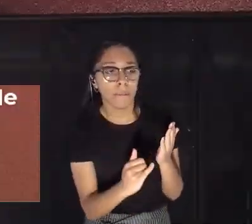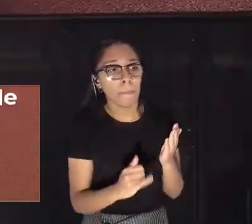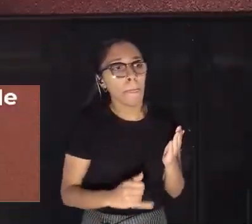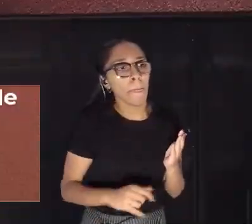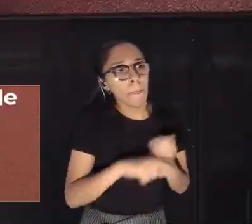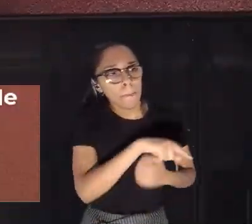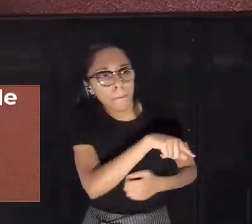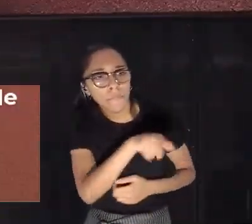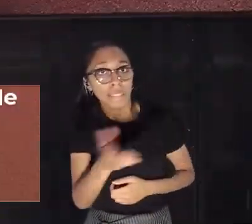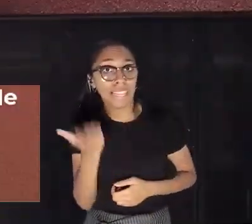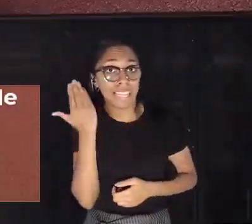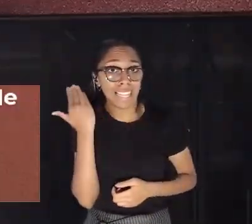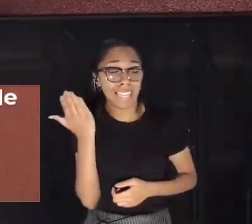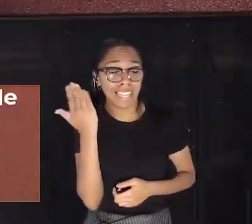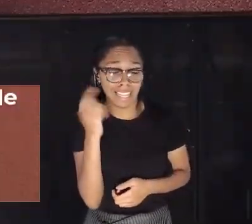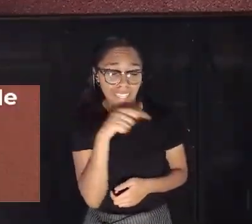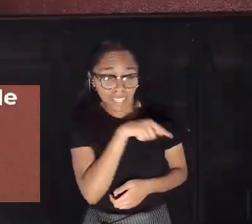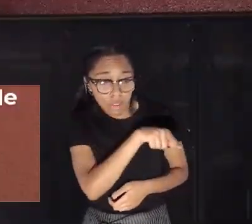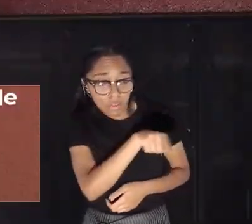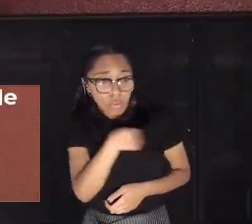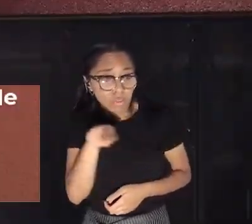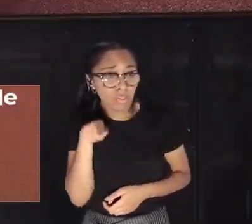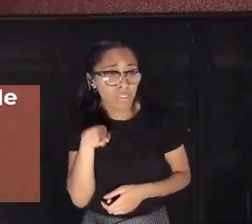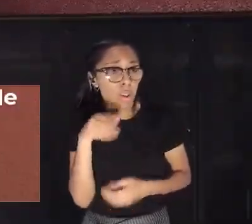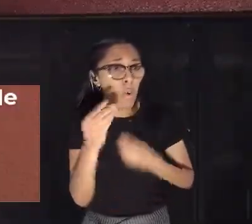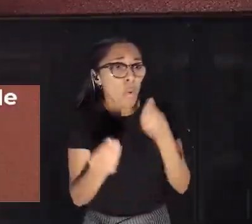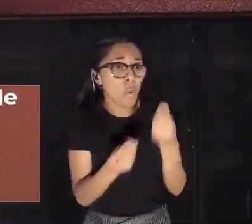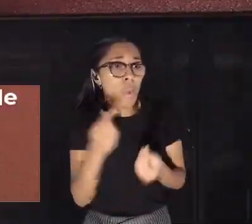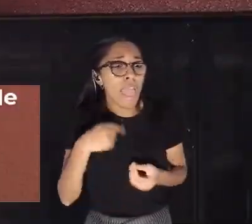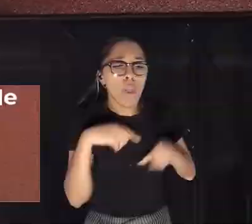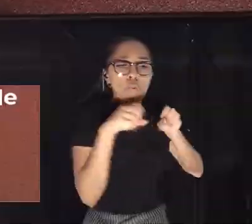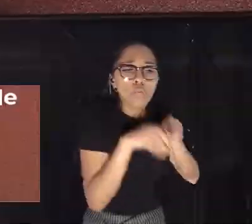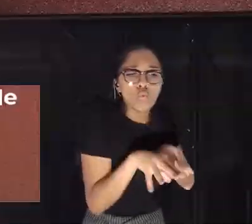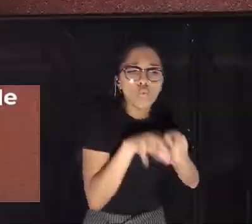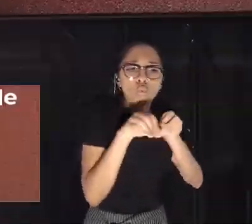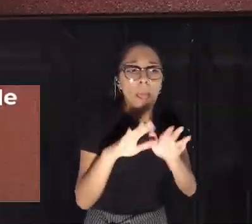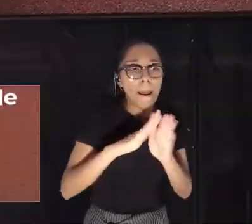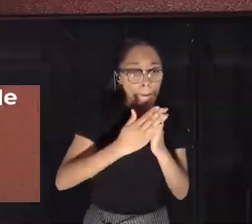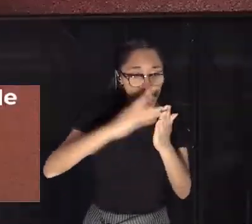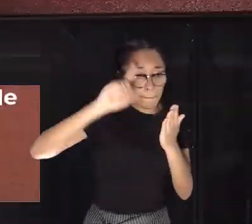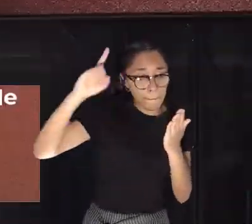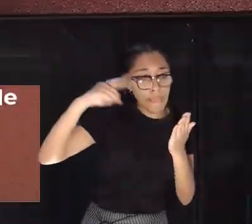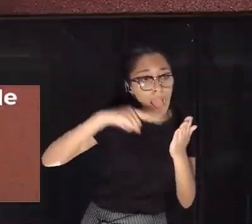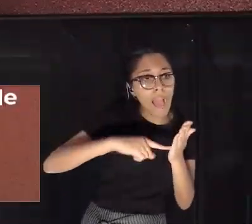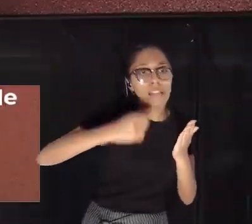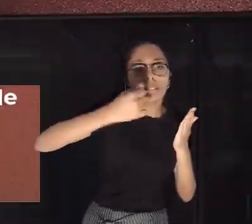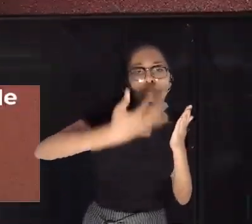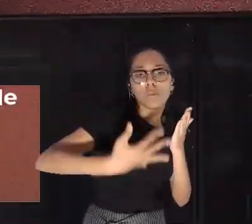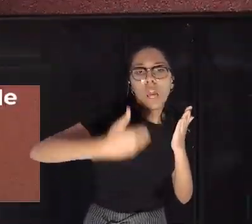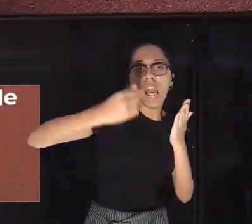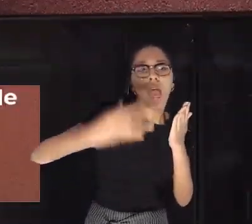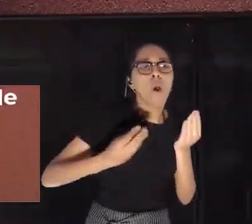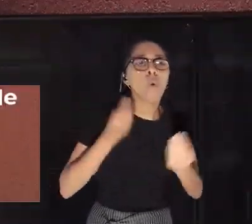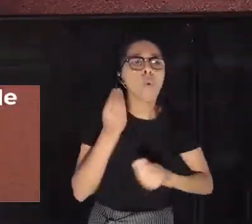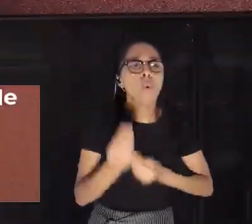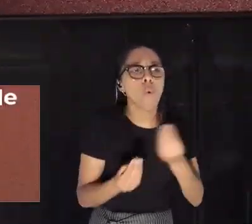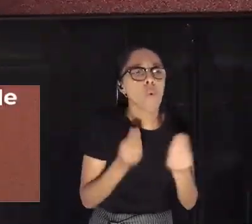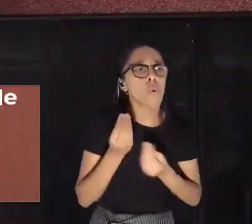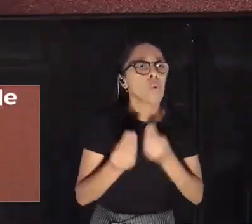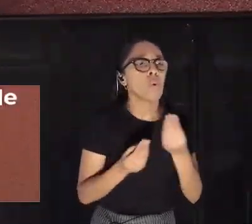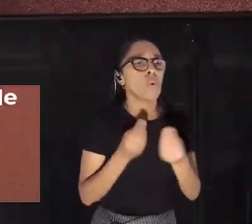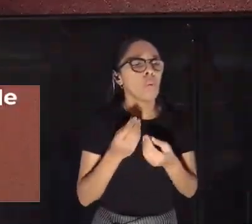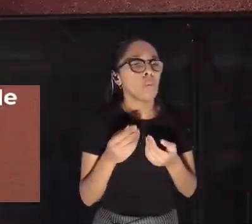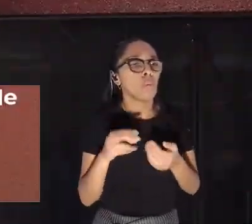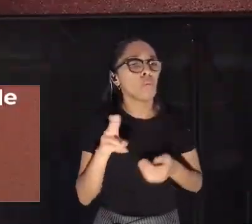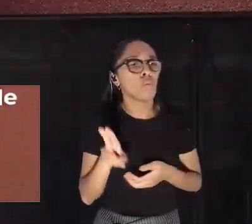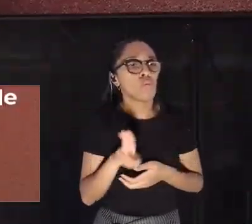eu não usei sabedoria para falar com vocês. Eu não usei técnica de coach. Eu não usei método de crescimento mental. Eu não usei PNL.